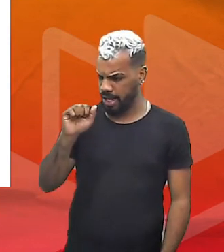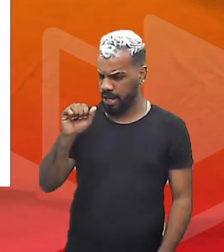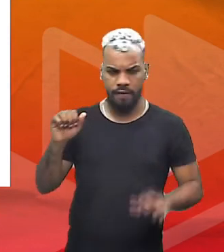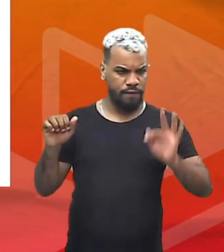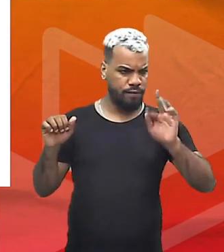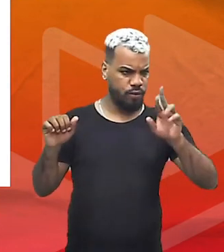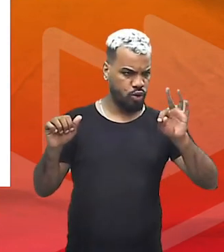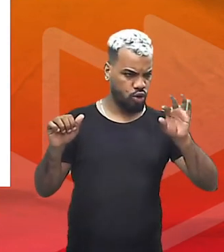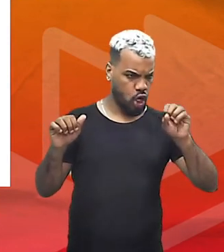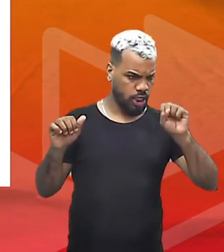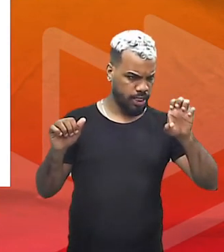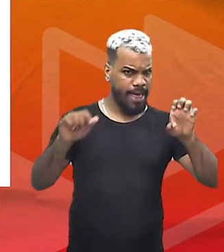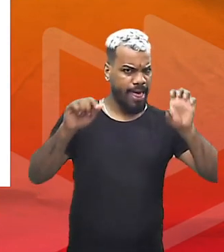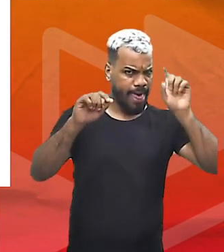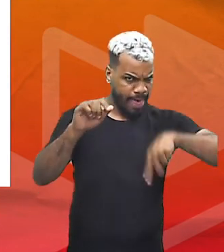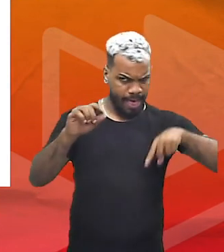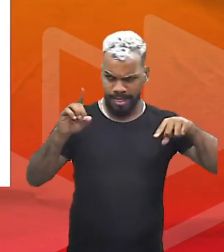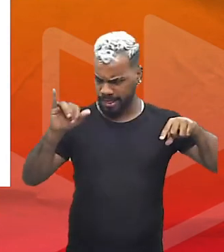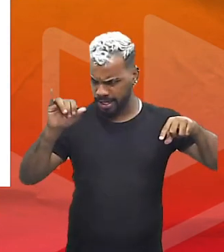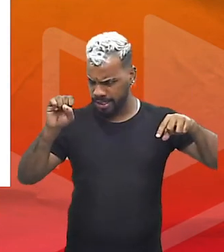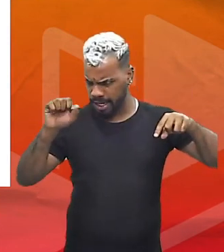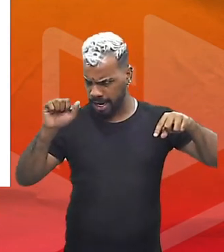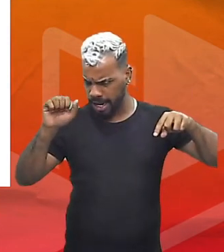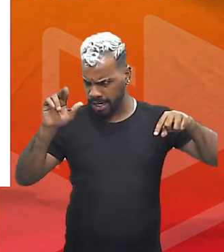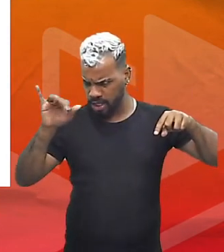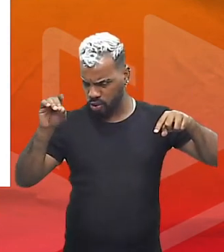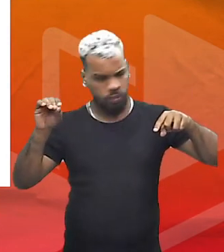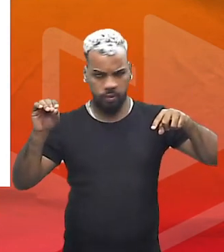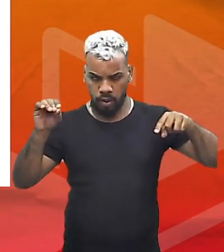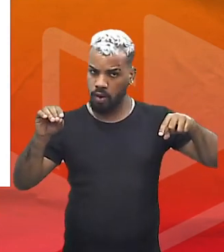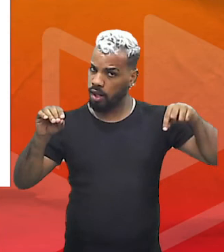lembrem que a frutose é um monossacarídeo